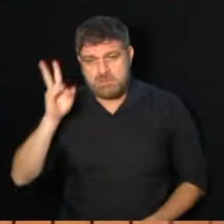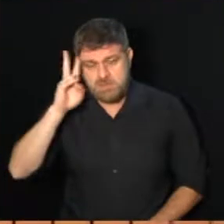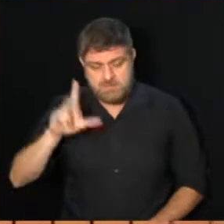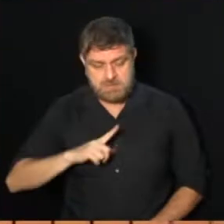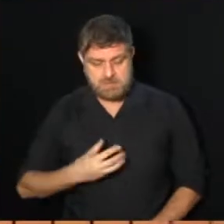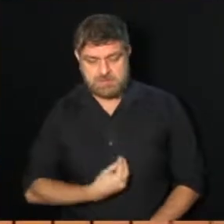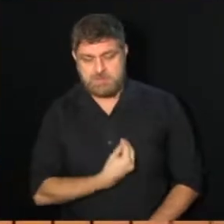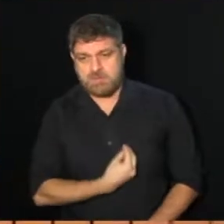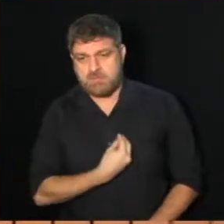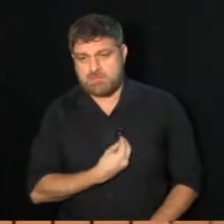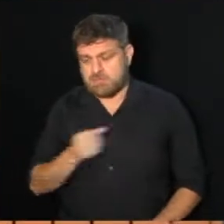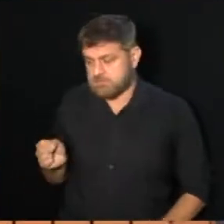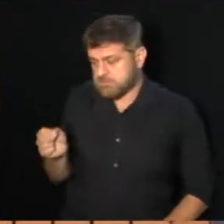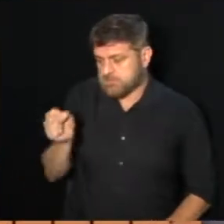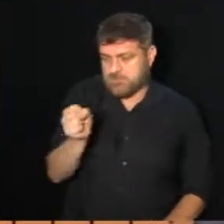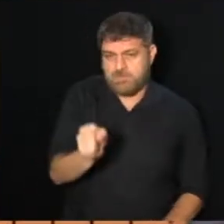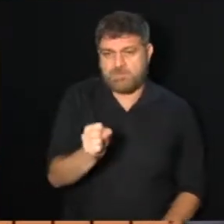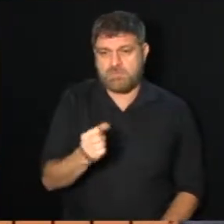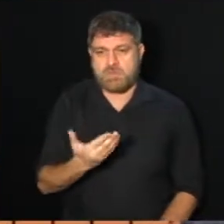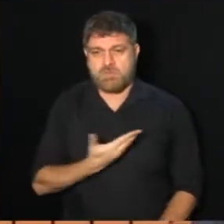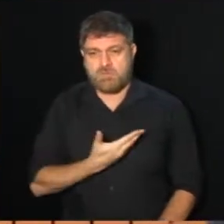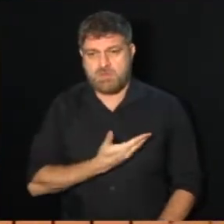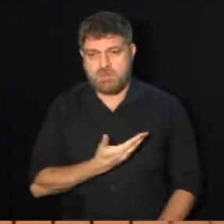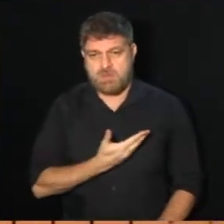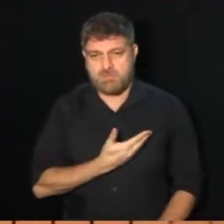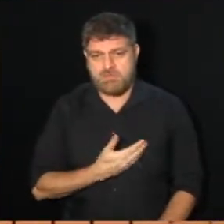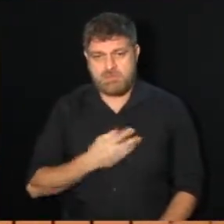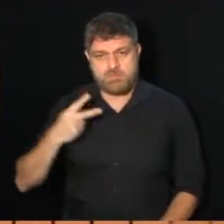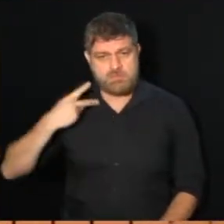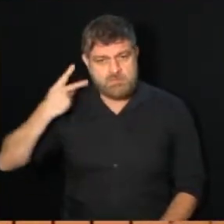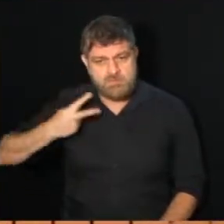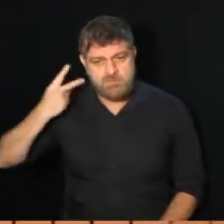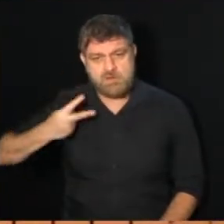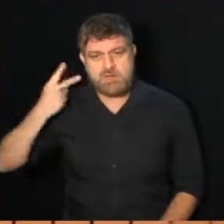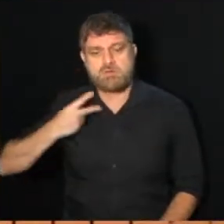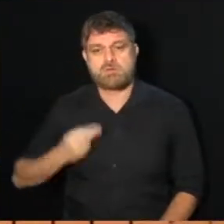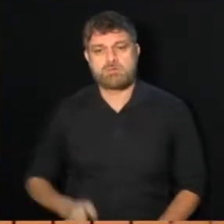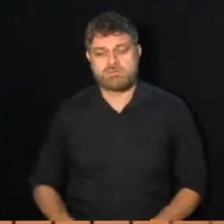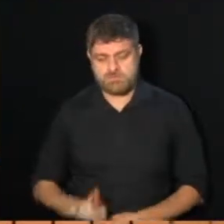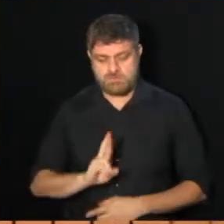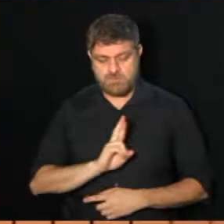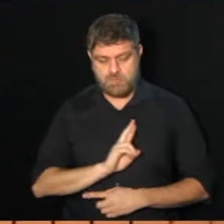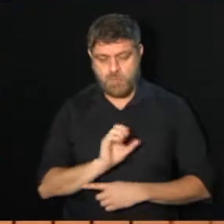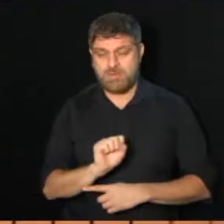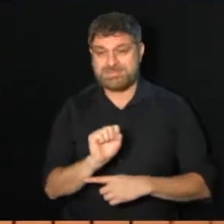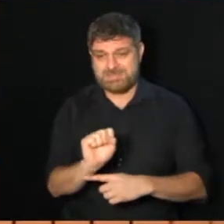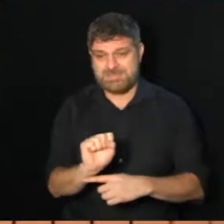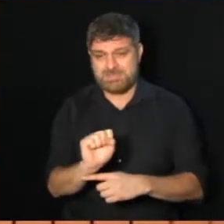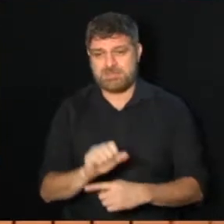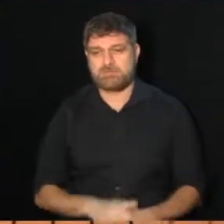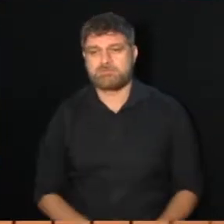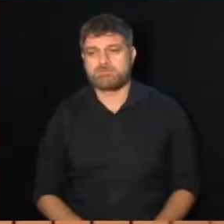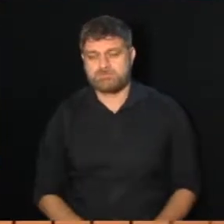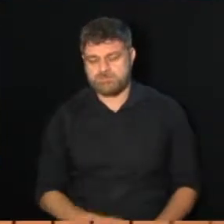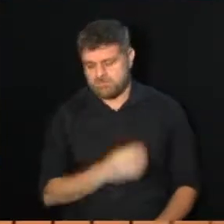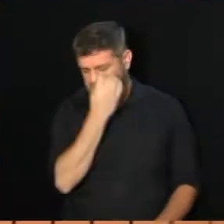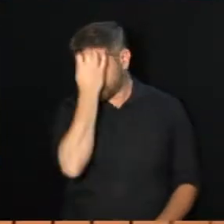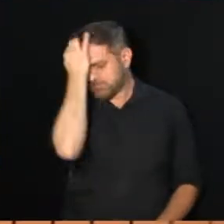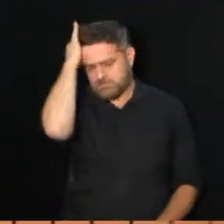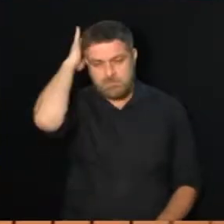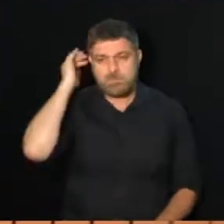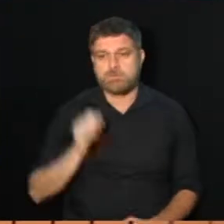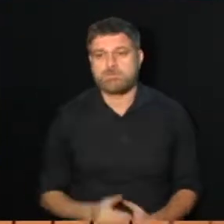do meu amigo, líder de governo, esse competente e combativo vereador Luiz Carlos Rossini. Eu